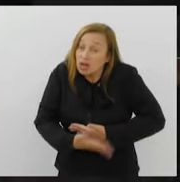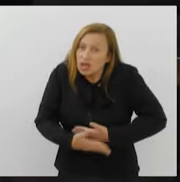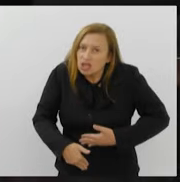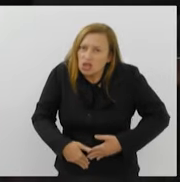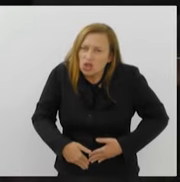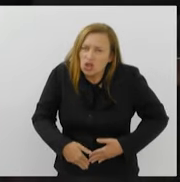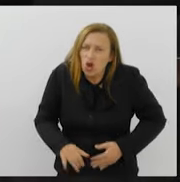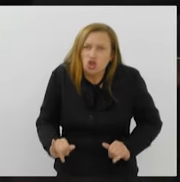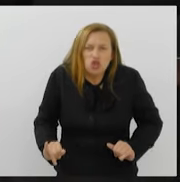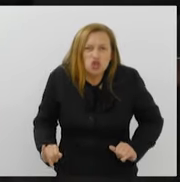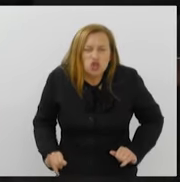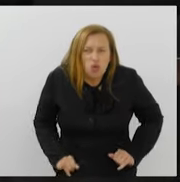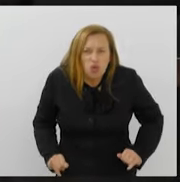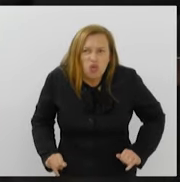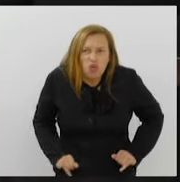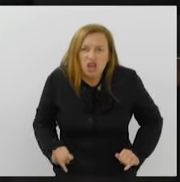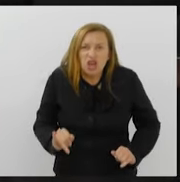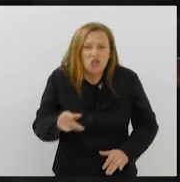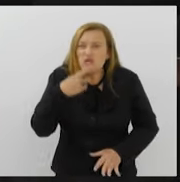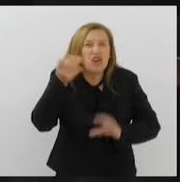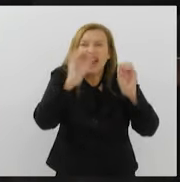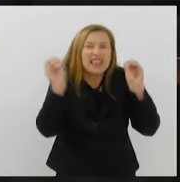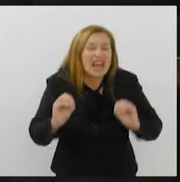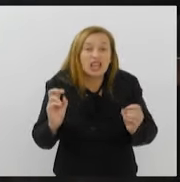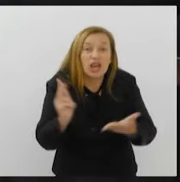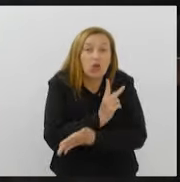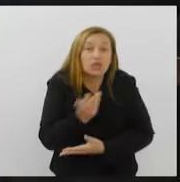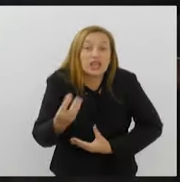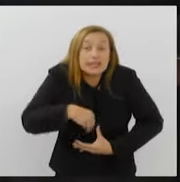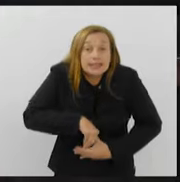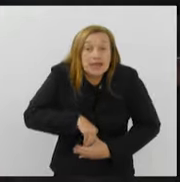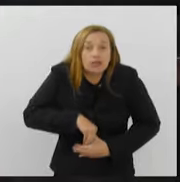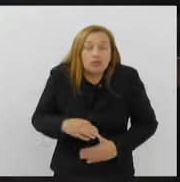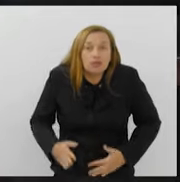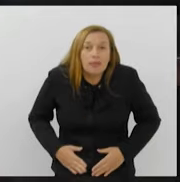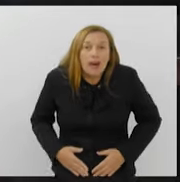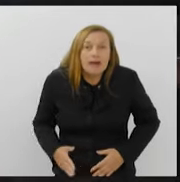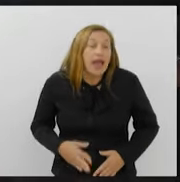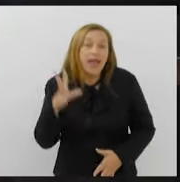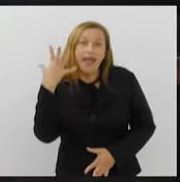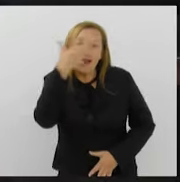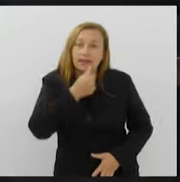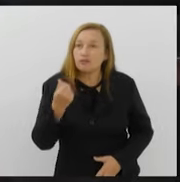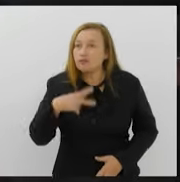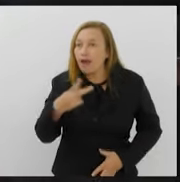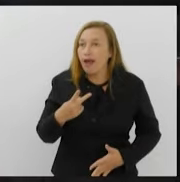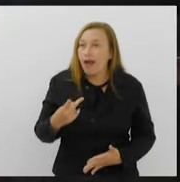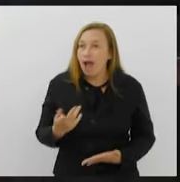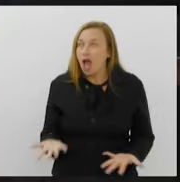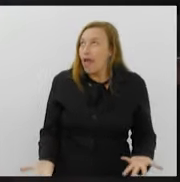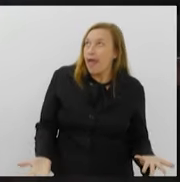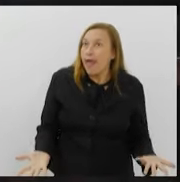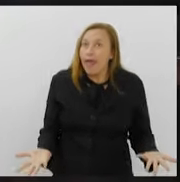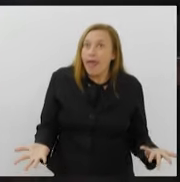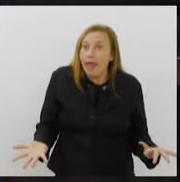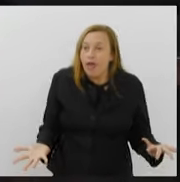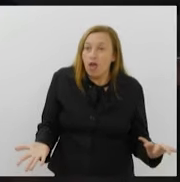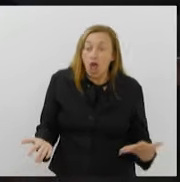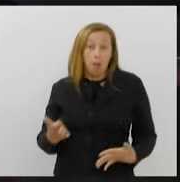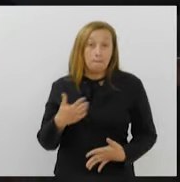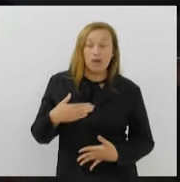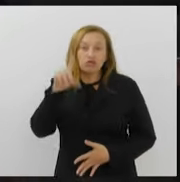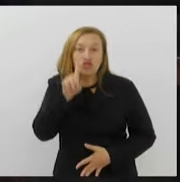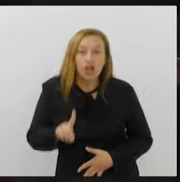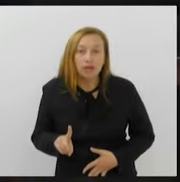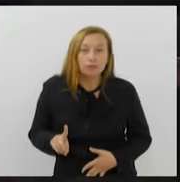dizem. Ninguém está dizendo isto. Porque é muito bonito dizer o seguinte, é o meu